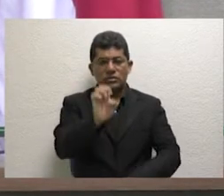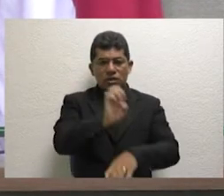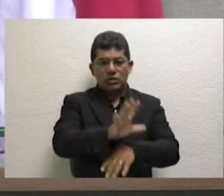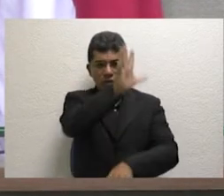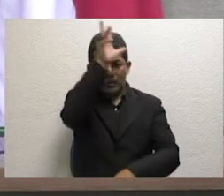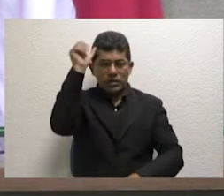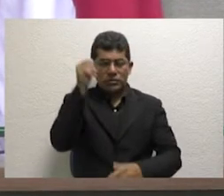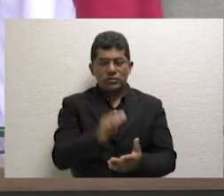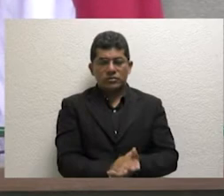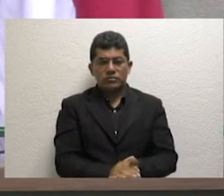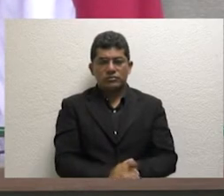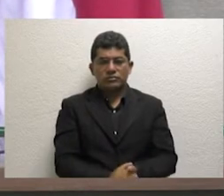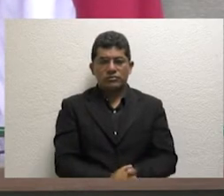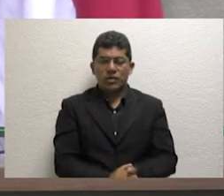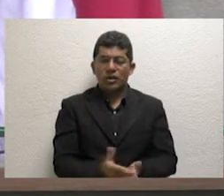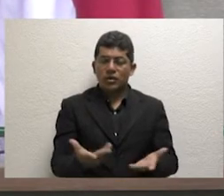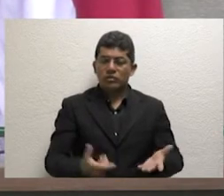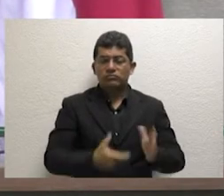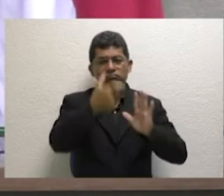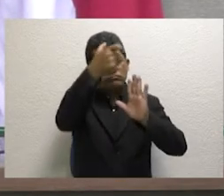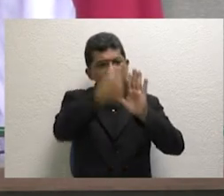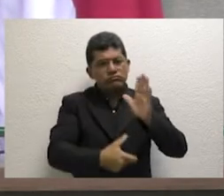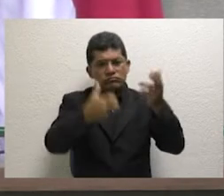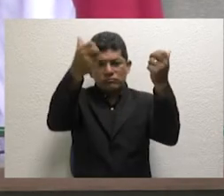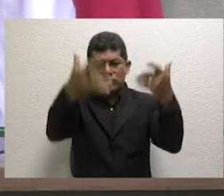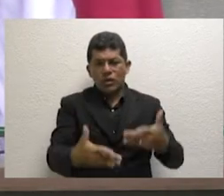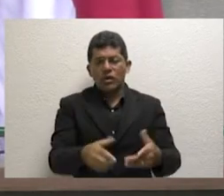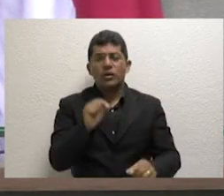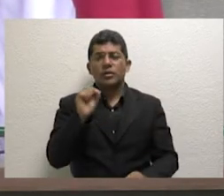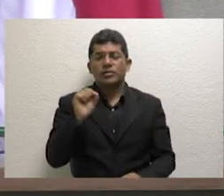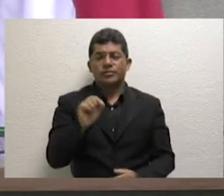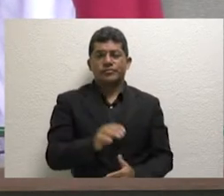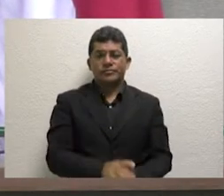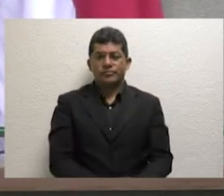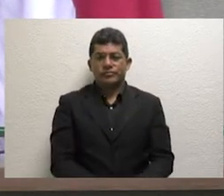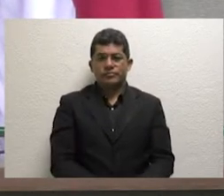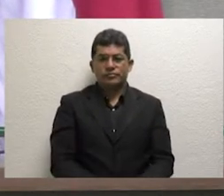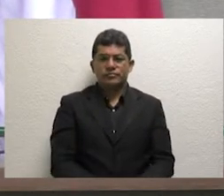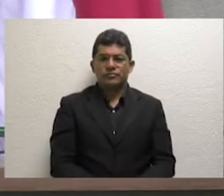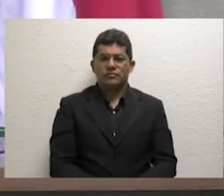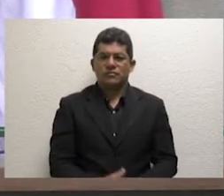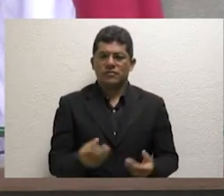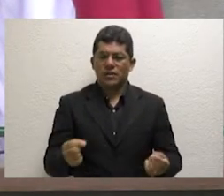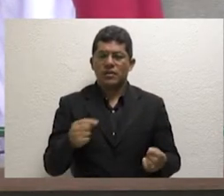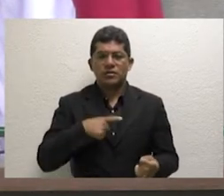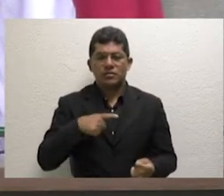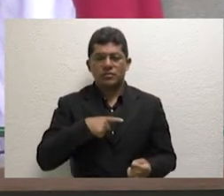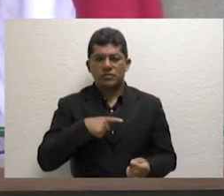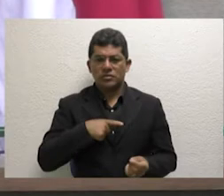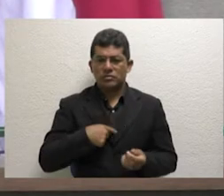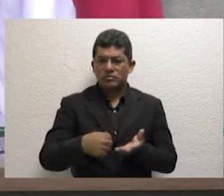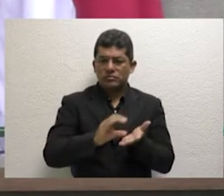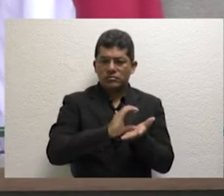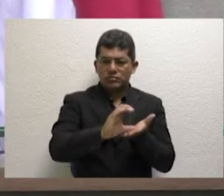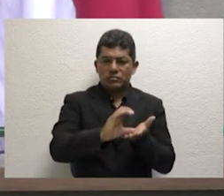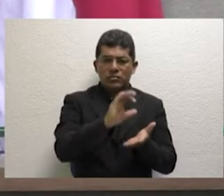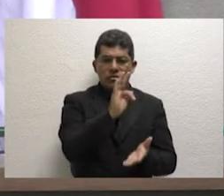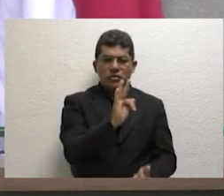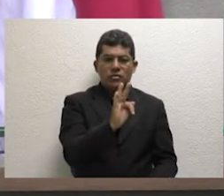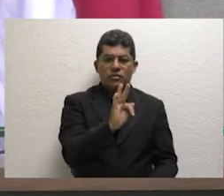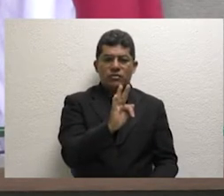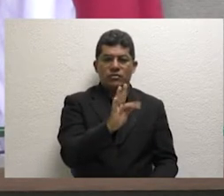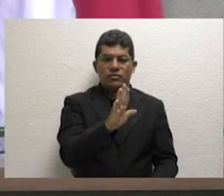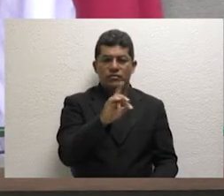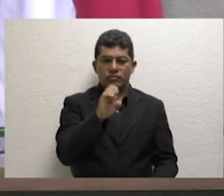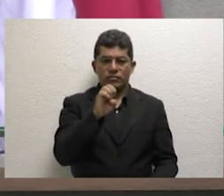posto eu gostaria de colocar aqui que em relação a distribuição dos recursos do Fundeb daquele